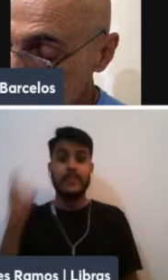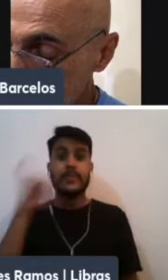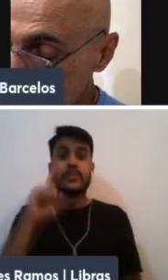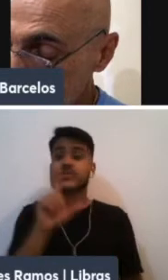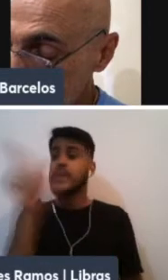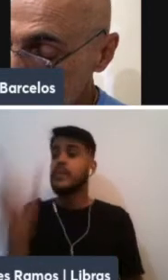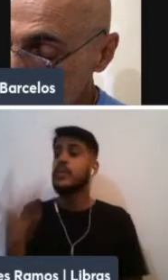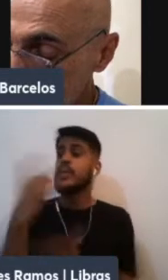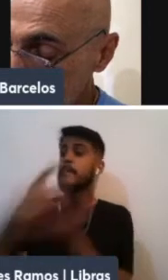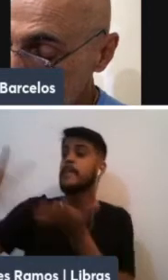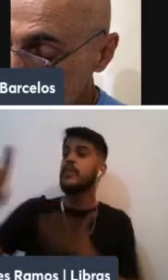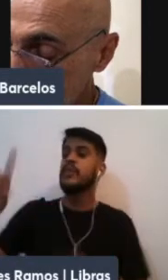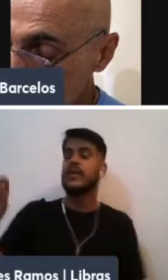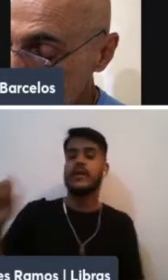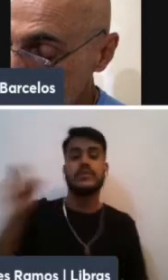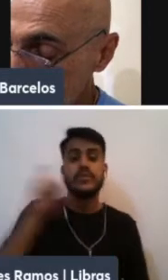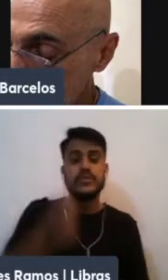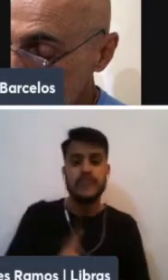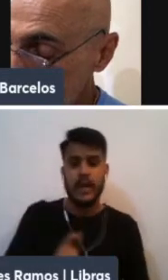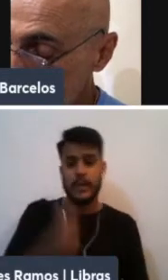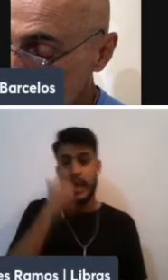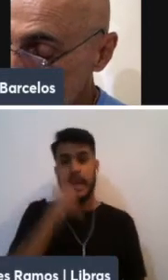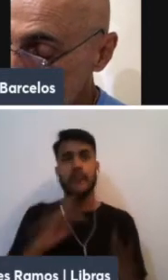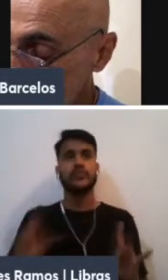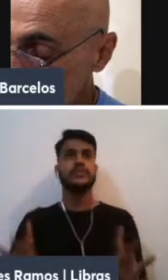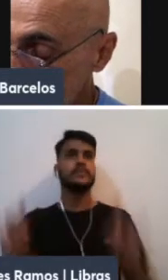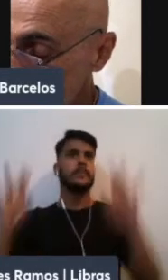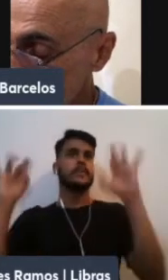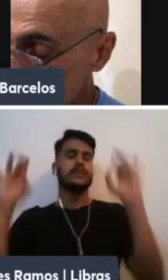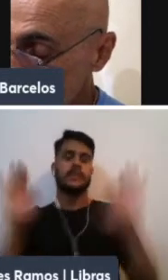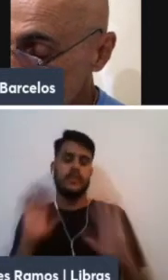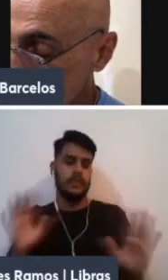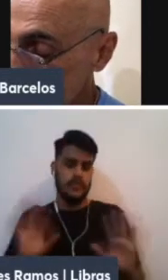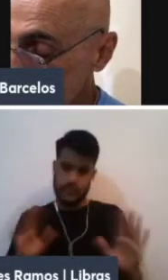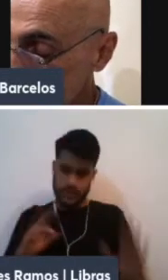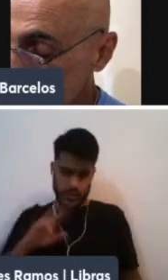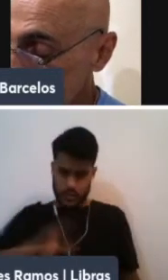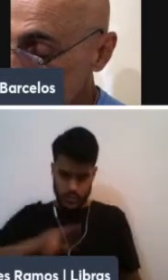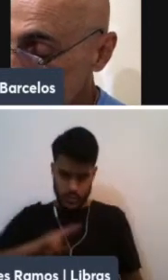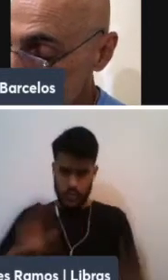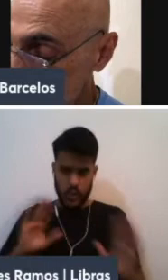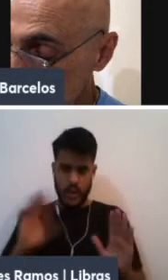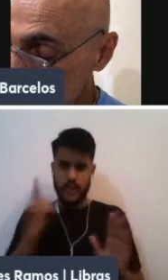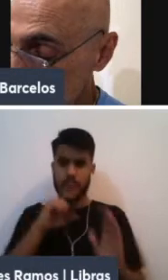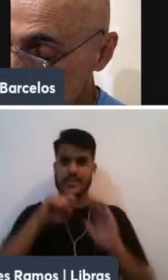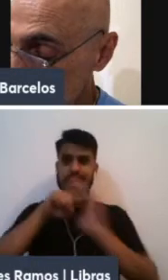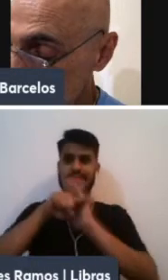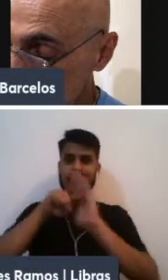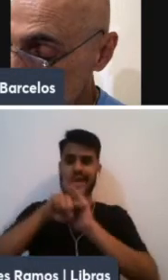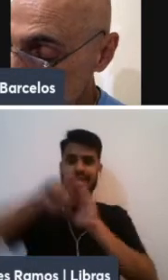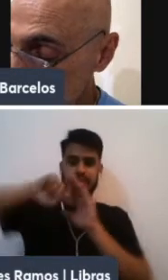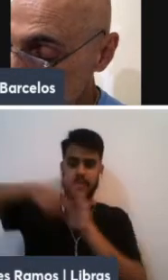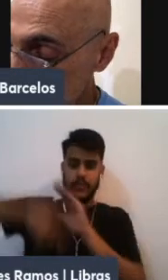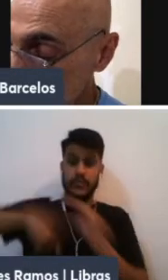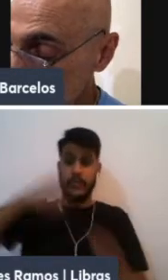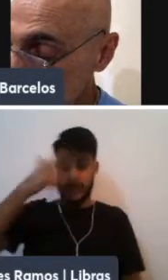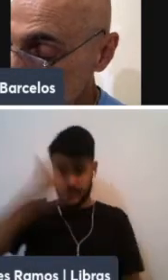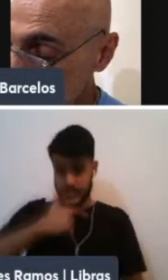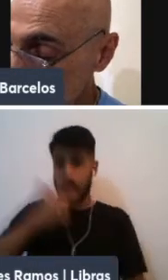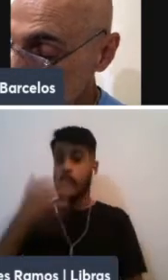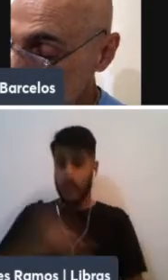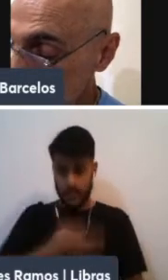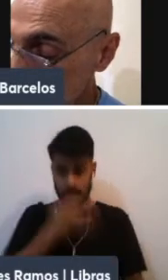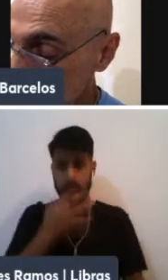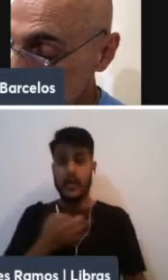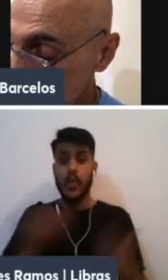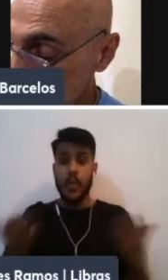Eu não sou uma especialista para fazer uma análise muito mais profunda sobre isso, mas isso é o que eu estou vendo hoje. É